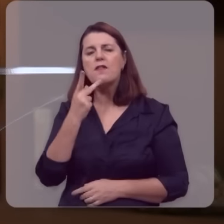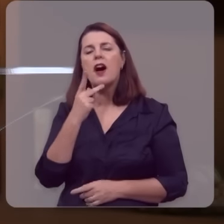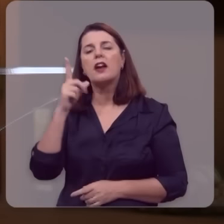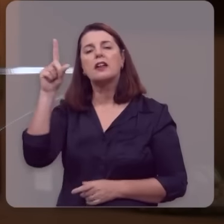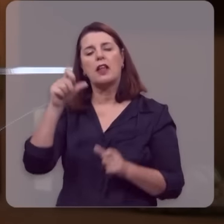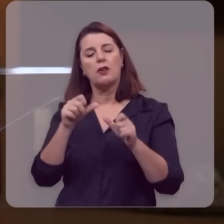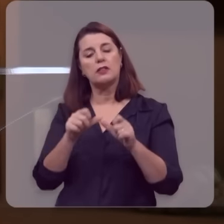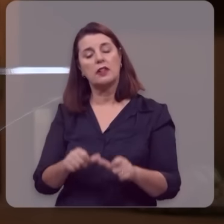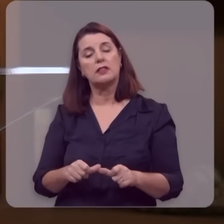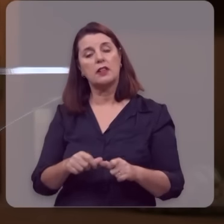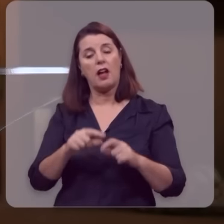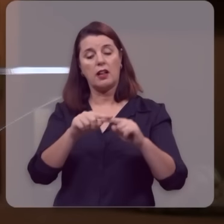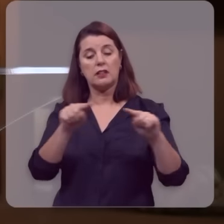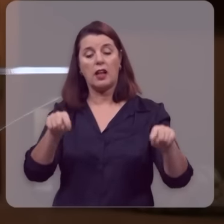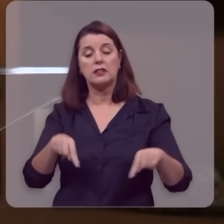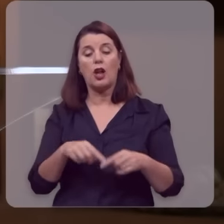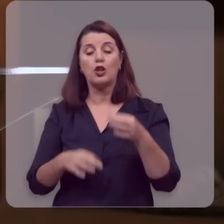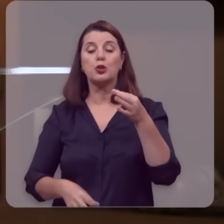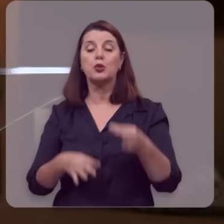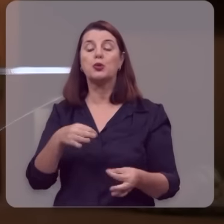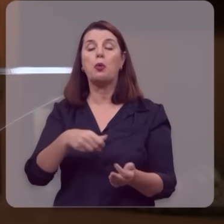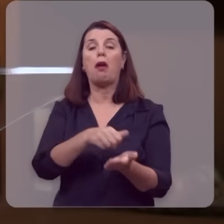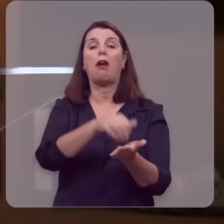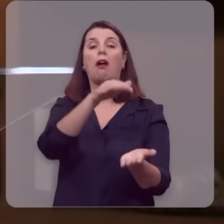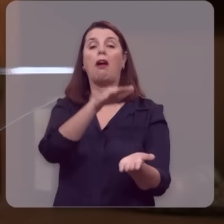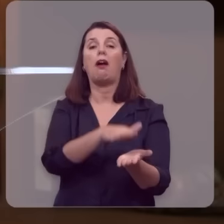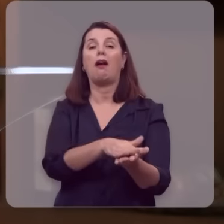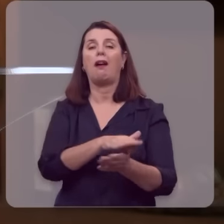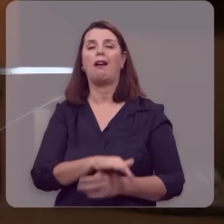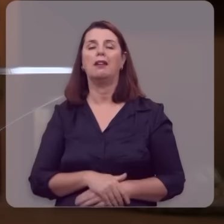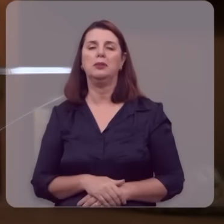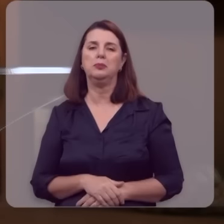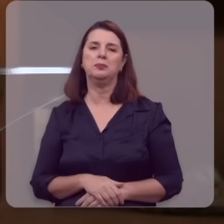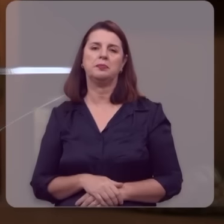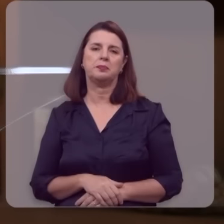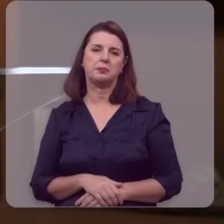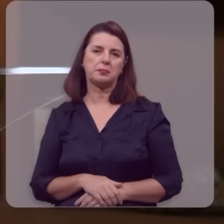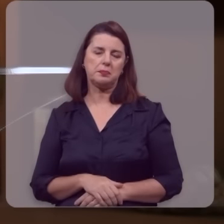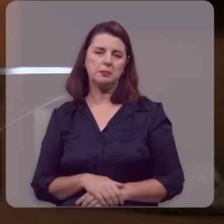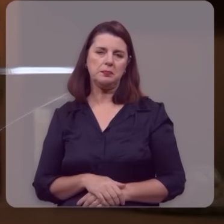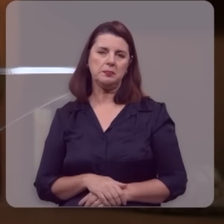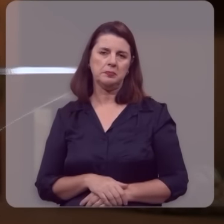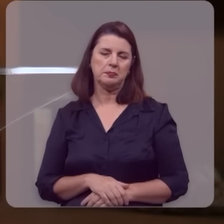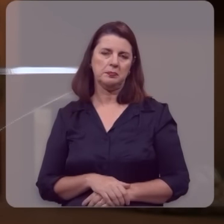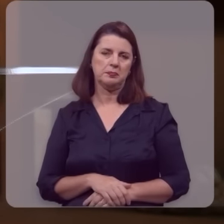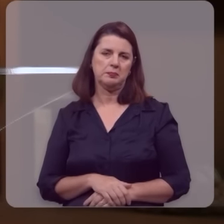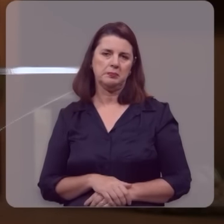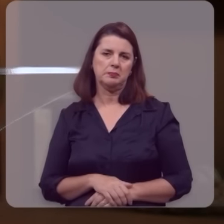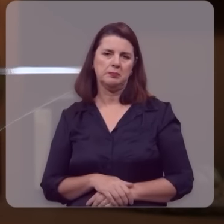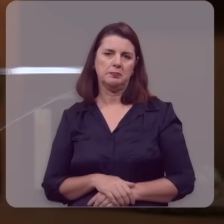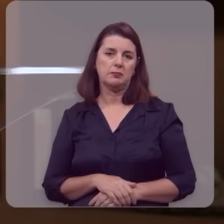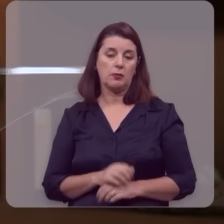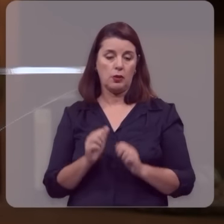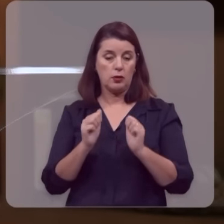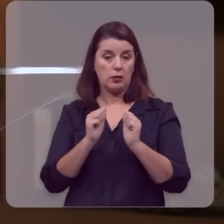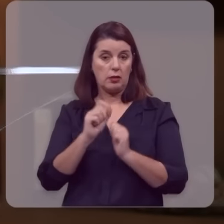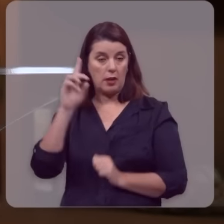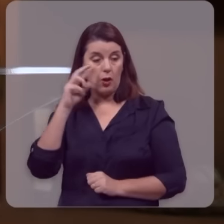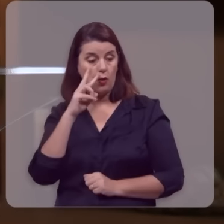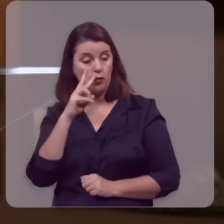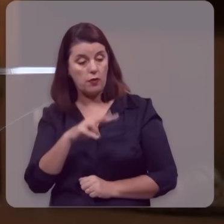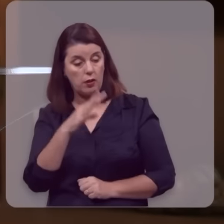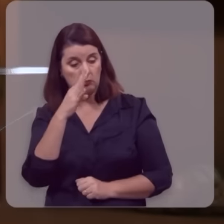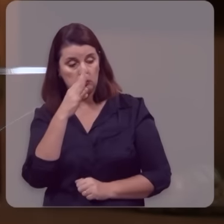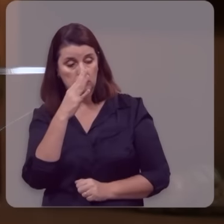Deus está por exemplo na sala dos juízes quando eles vão dar as suas sentenças e Deus vê quando as